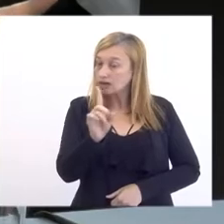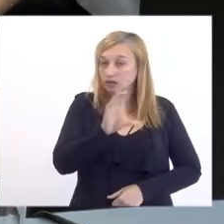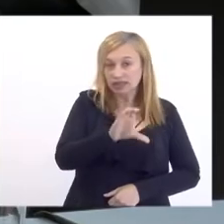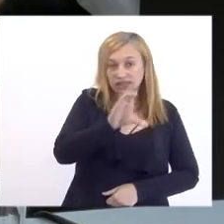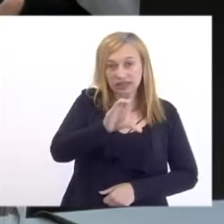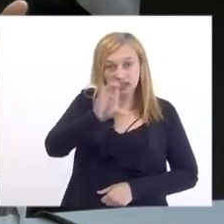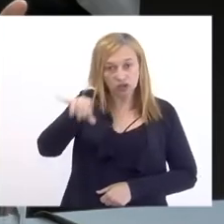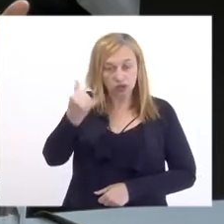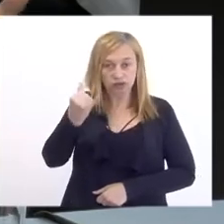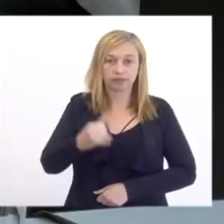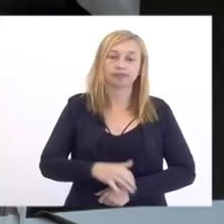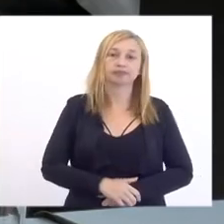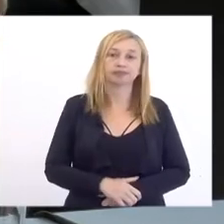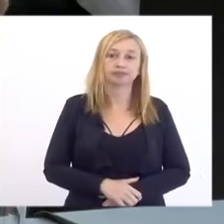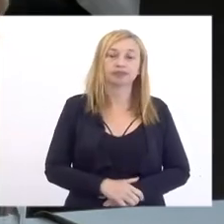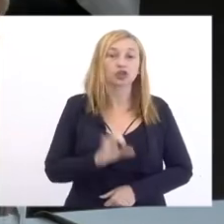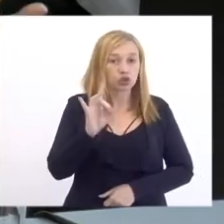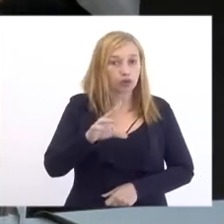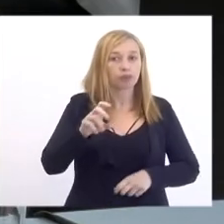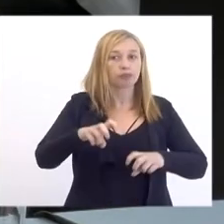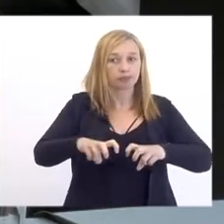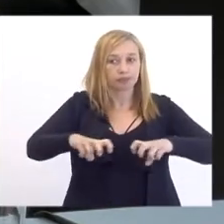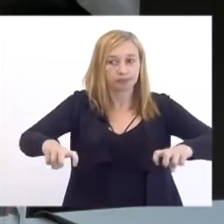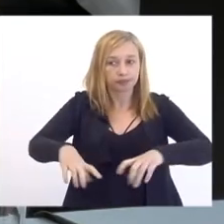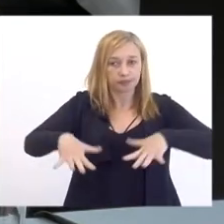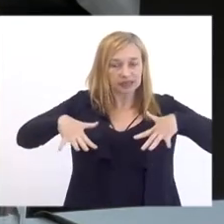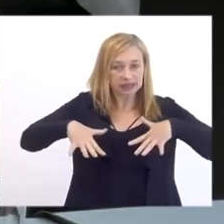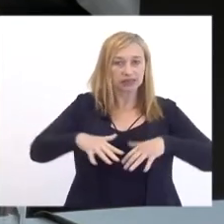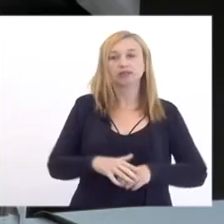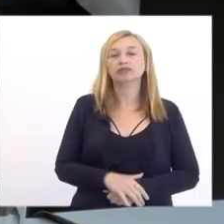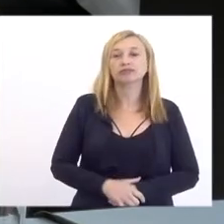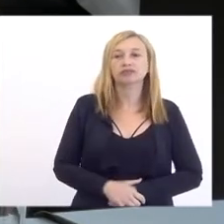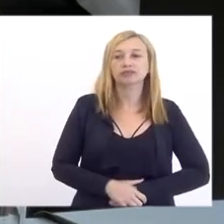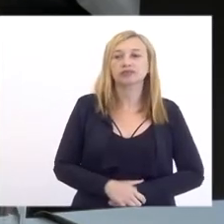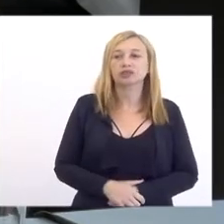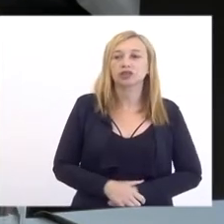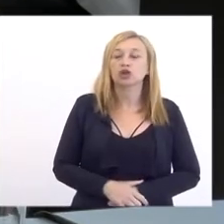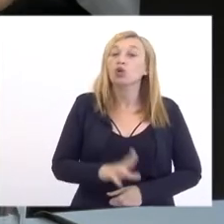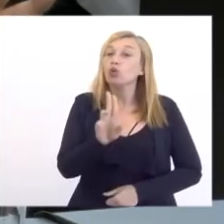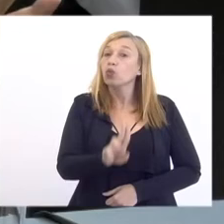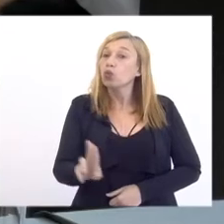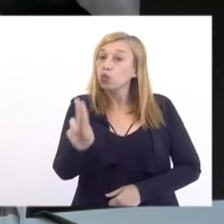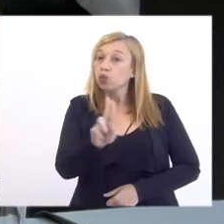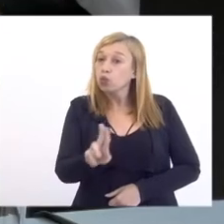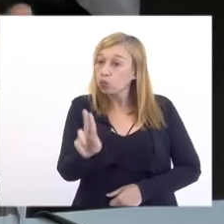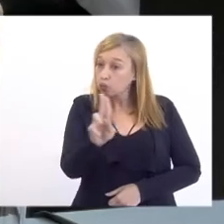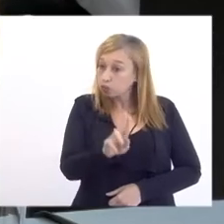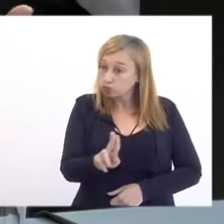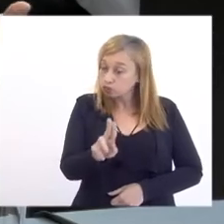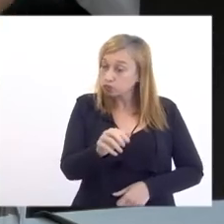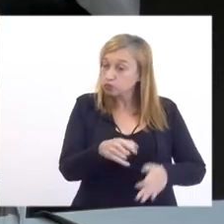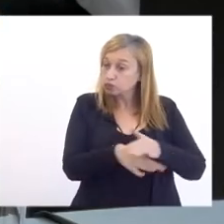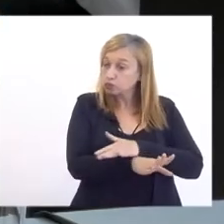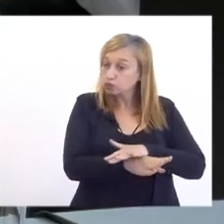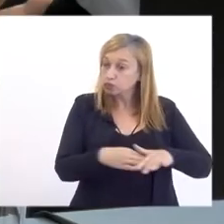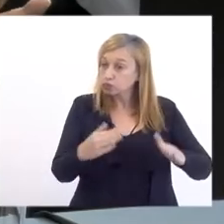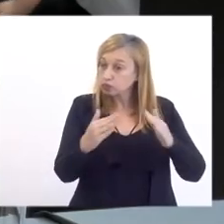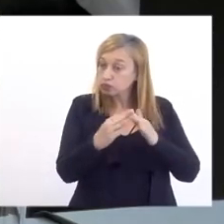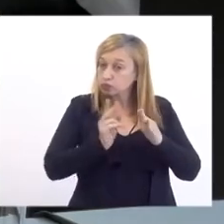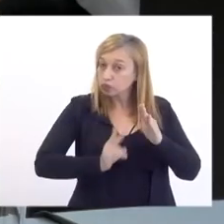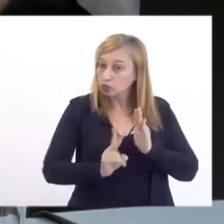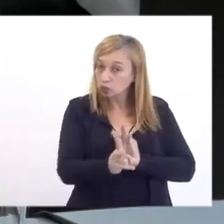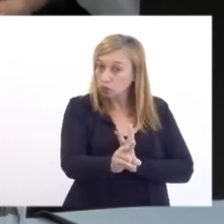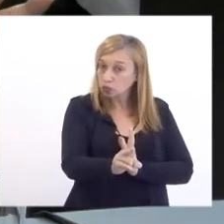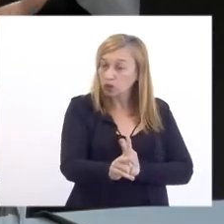CCJ, em plenário, para que usos e costumes da casa sejam mantidos,